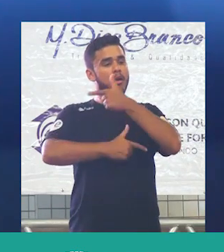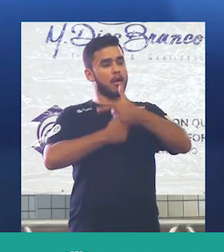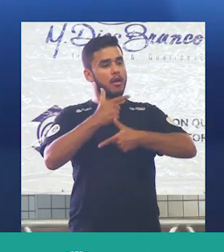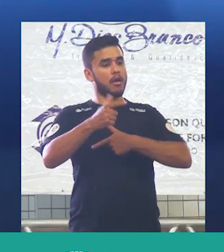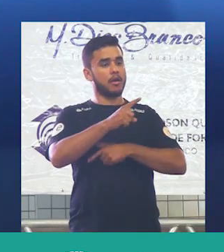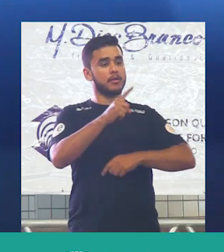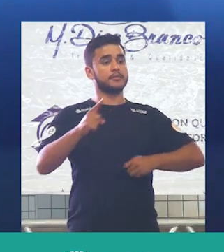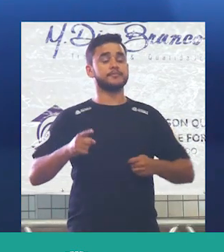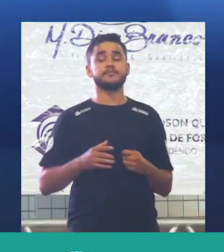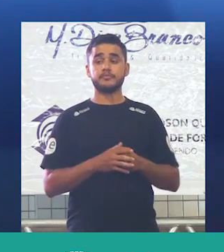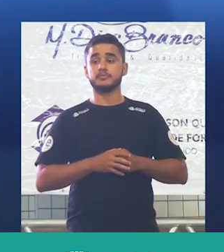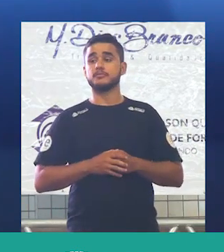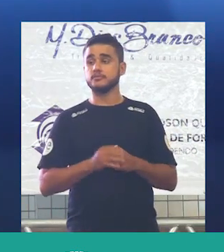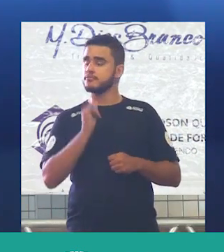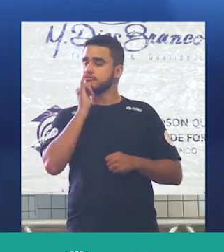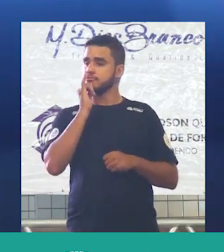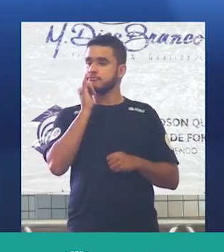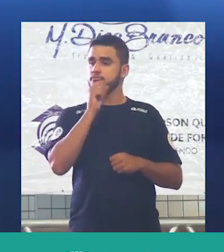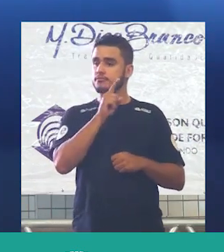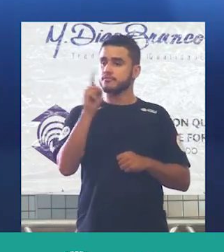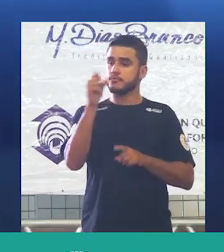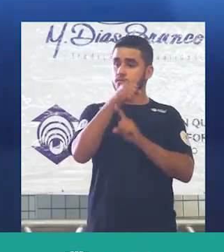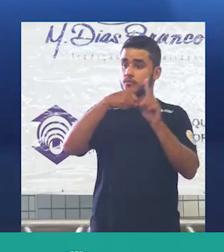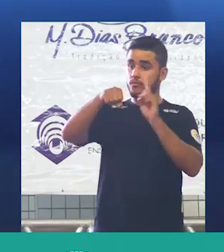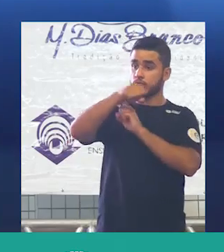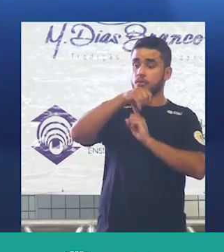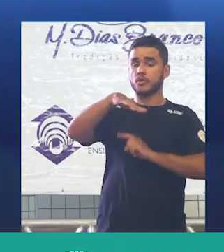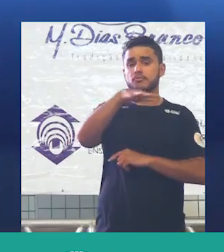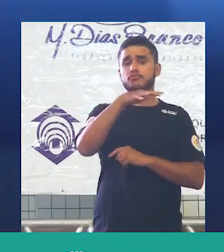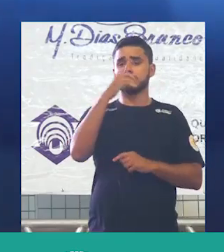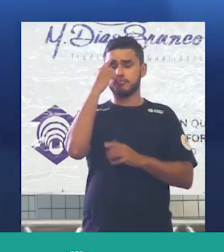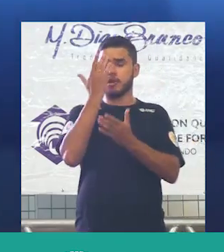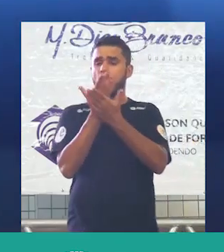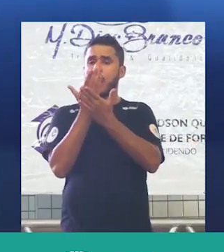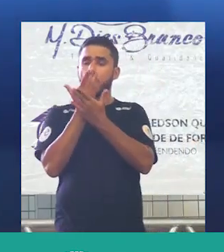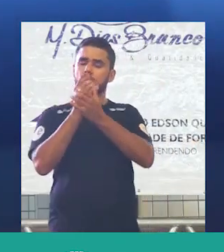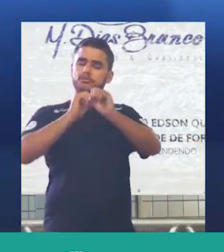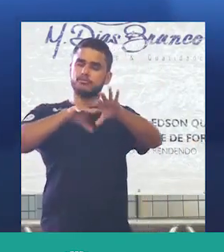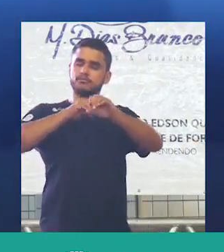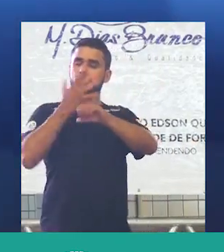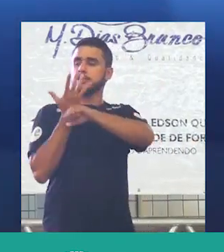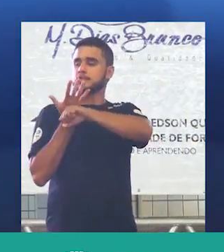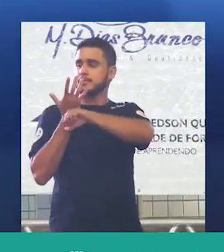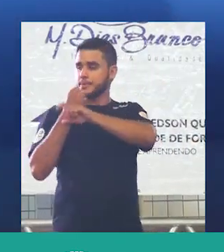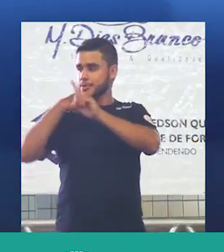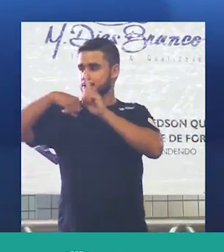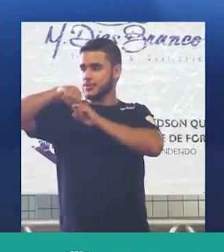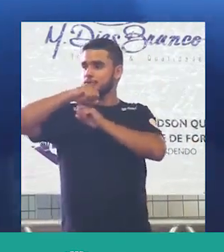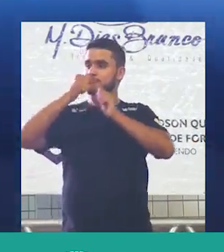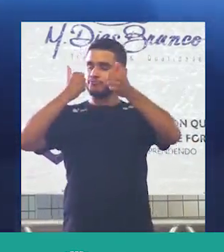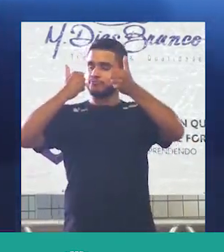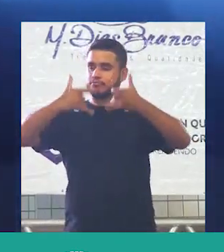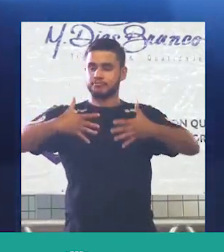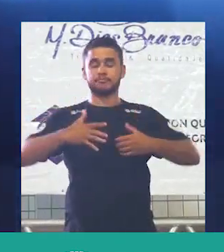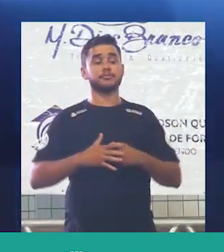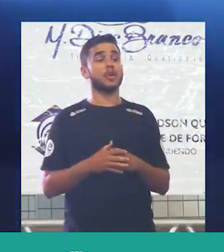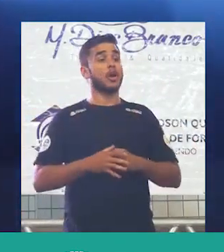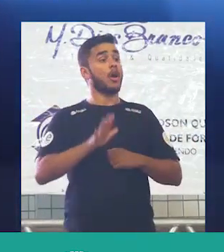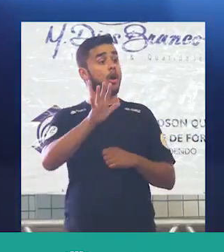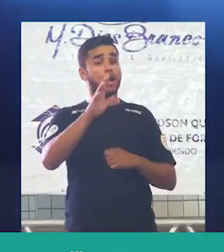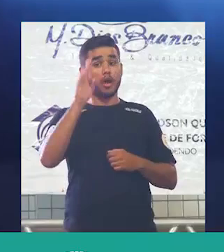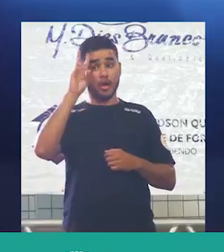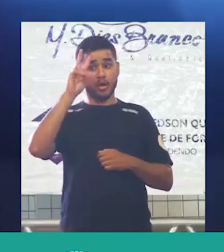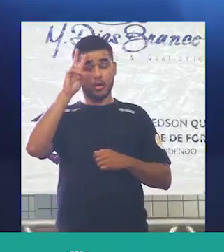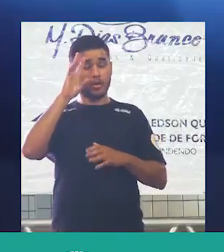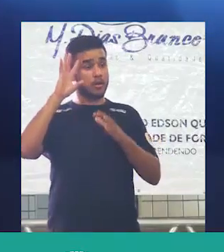que é uma primeira coisa. Estou entrando em sociologia, que a gente aproveita e dá aula de tudo, né? Vamos aproveitar a sociologia. A gente pega, por exemplo,